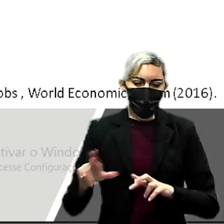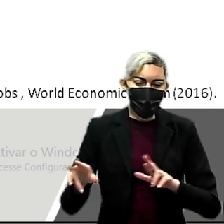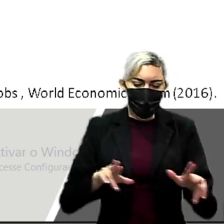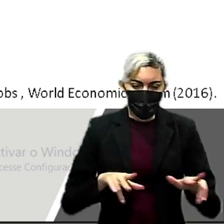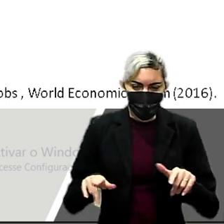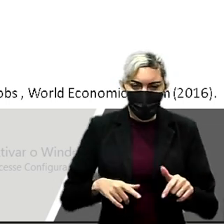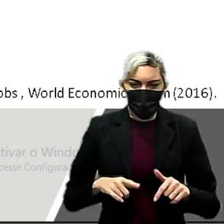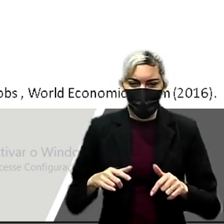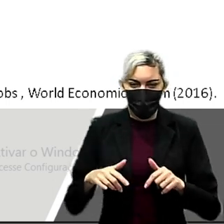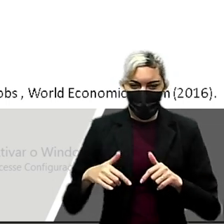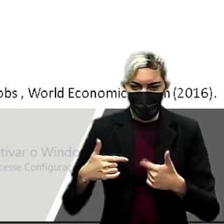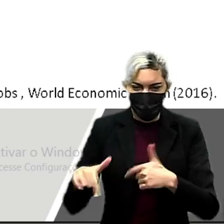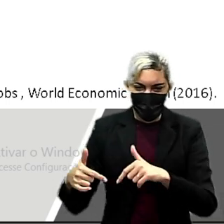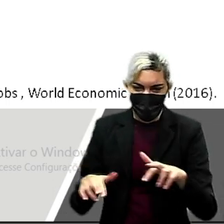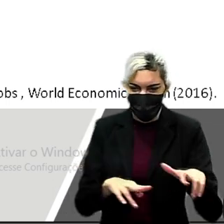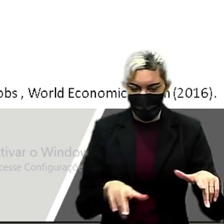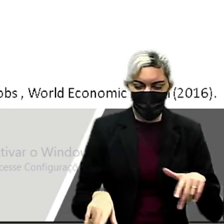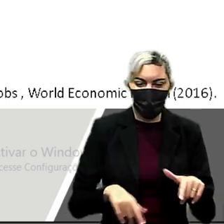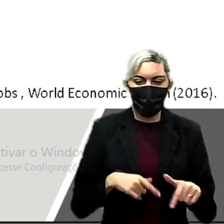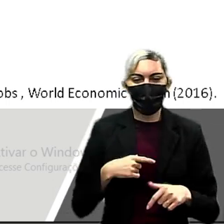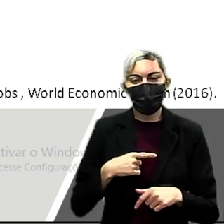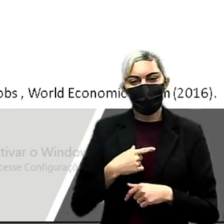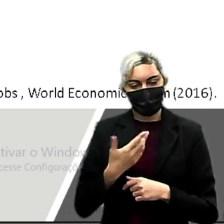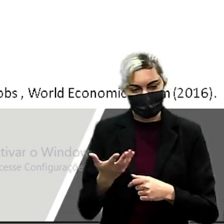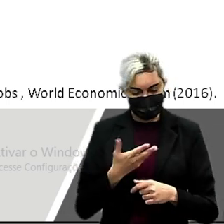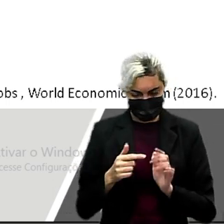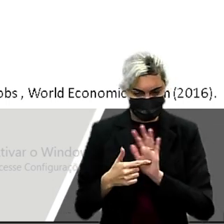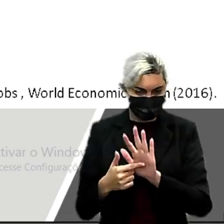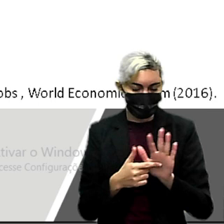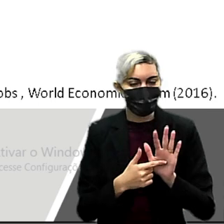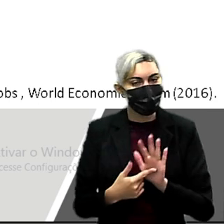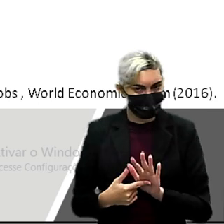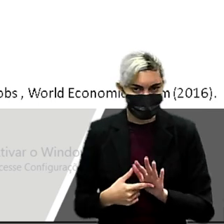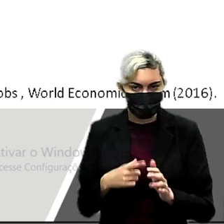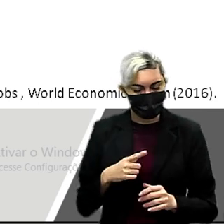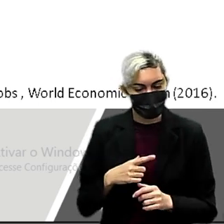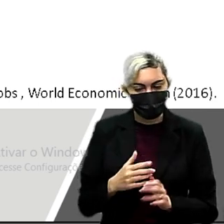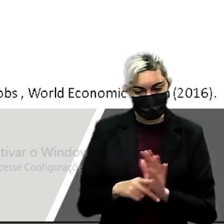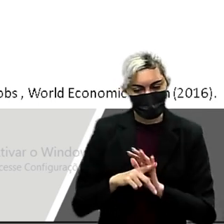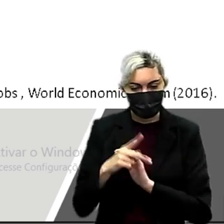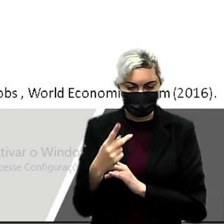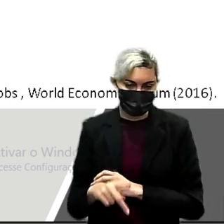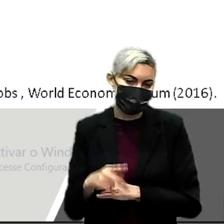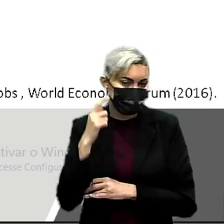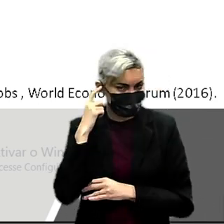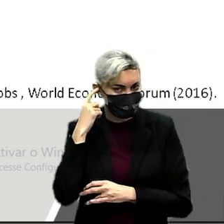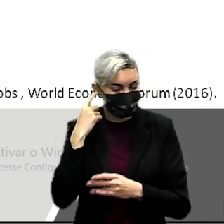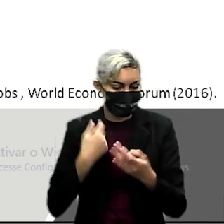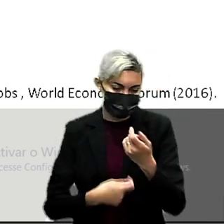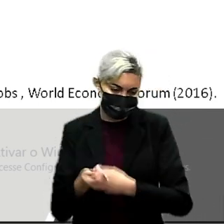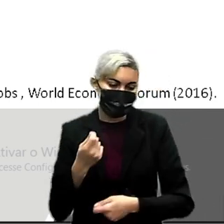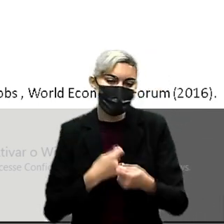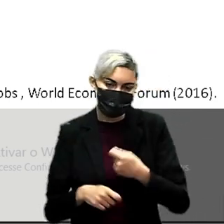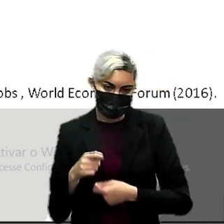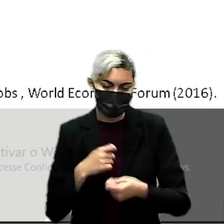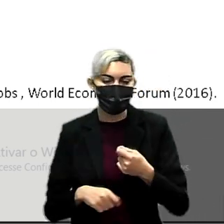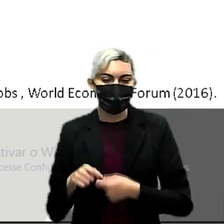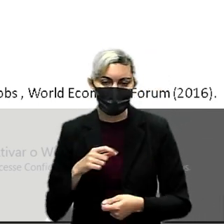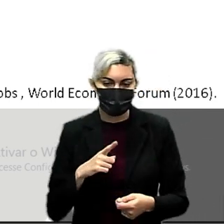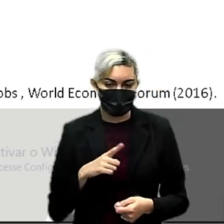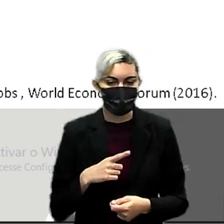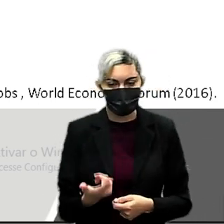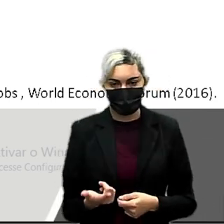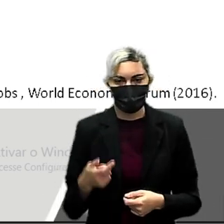atividades sendo requeridas, sendo apresentadas por parte do mercado, esse mercado que é